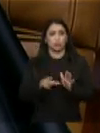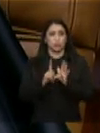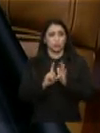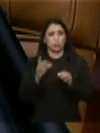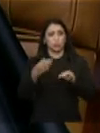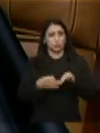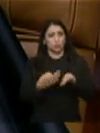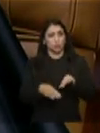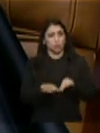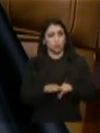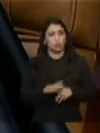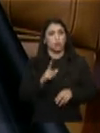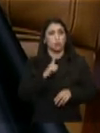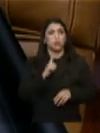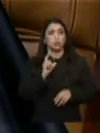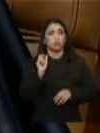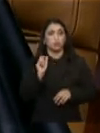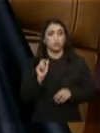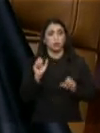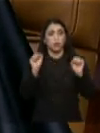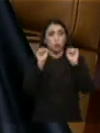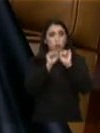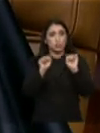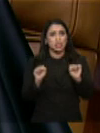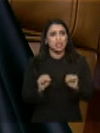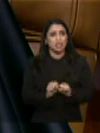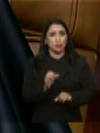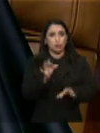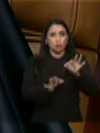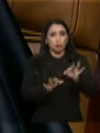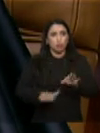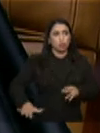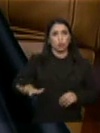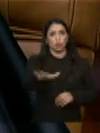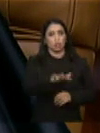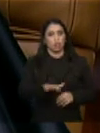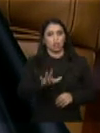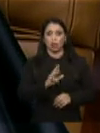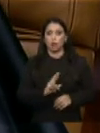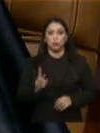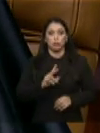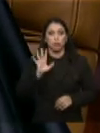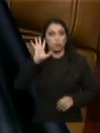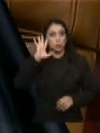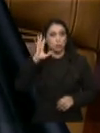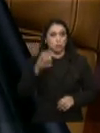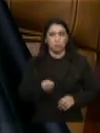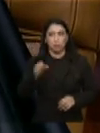estou levando em consideração o sistema jurídico como um todo, e não só decisões do